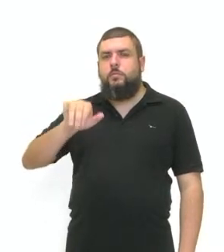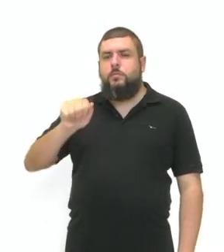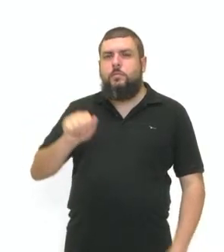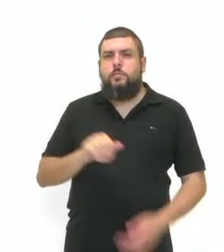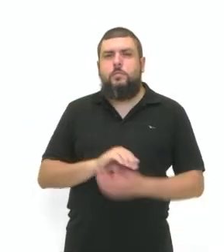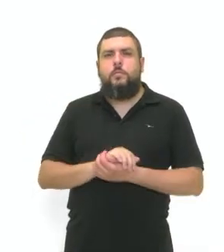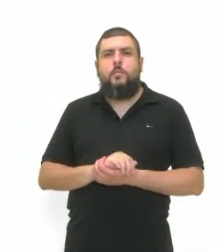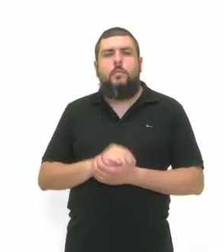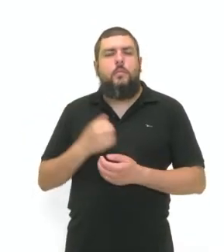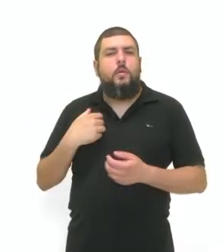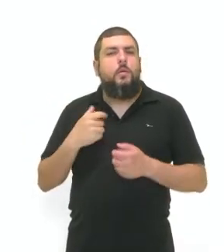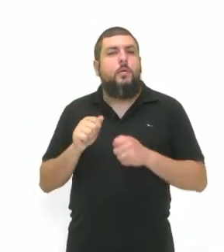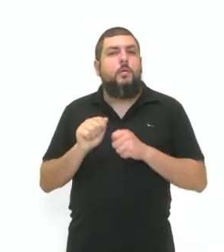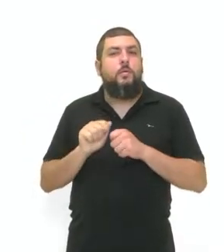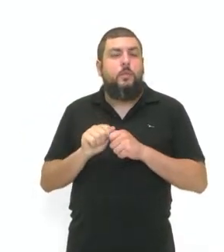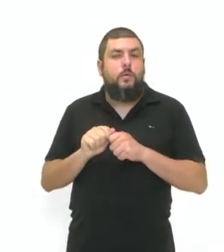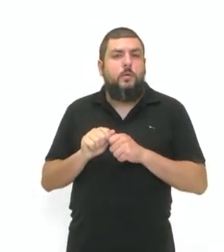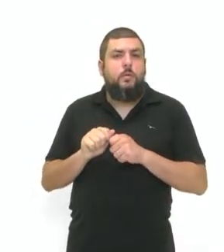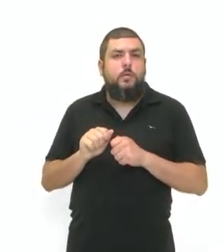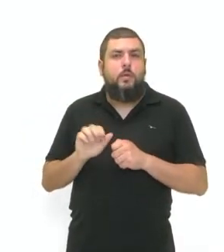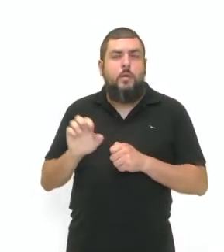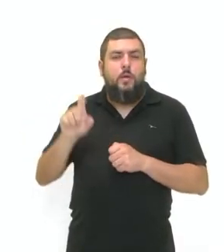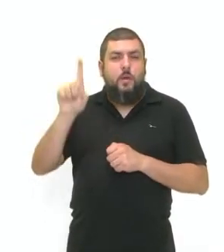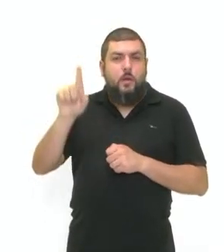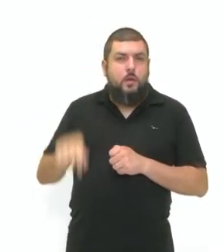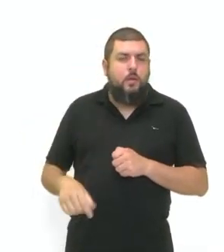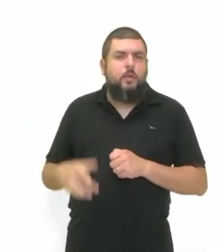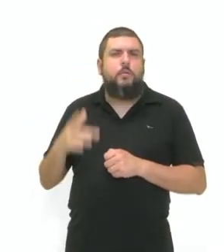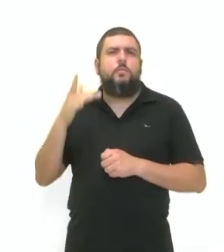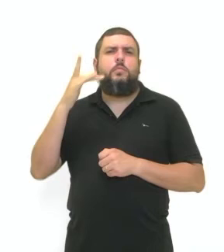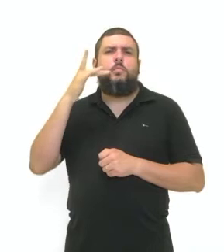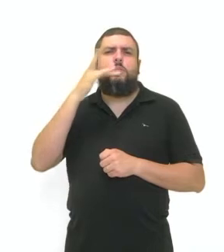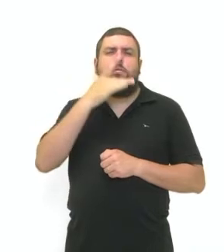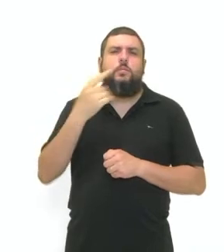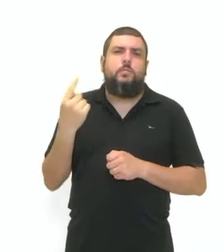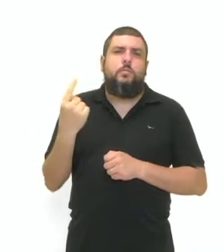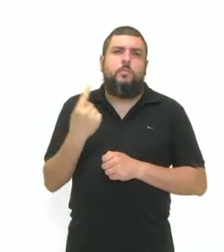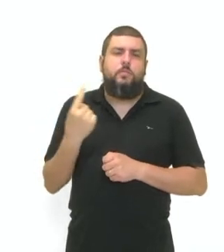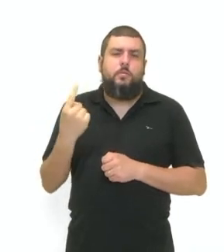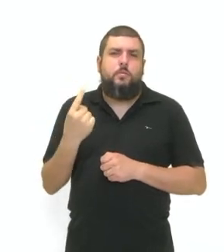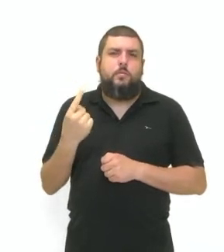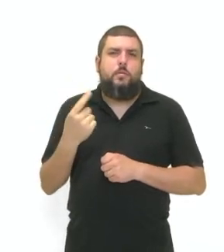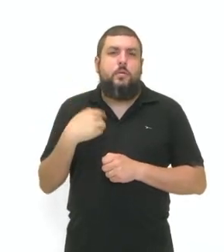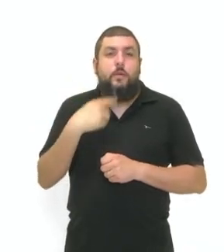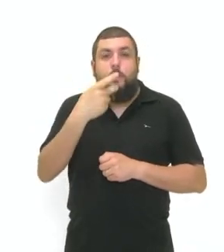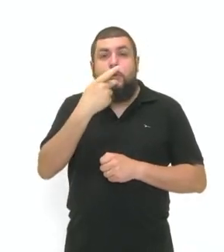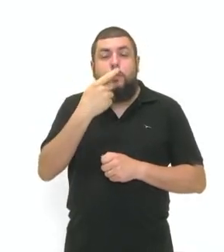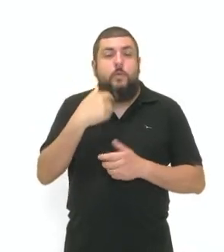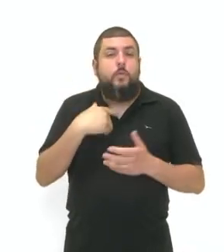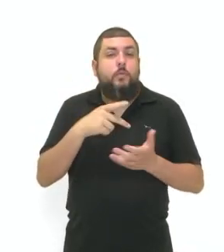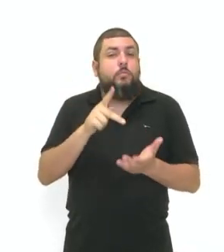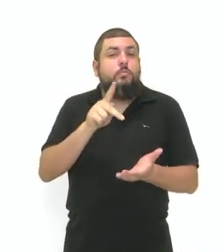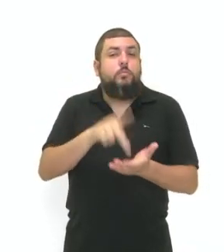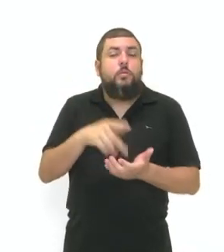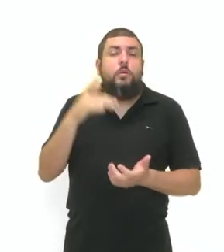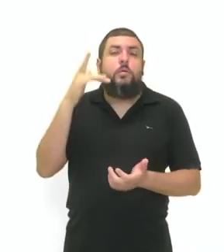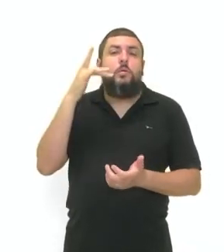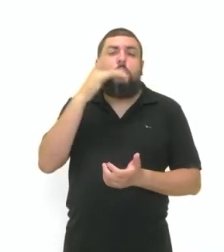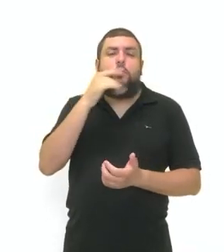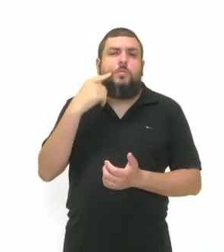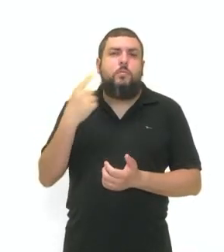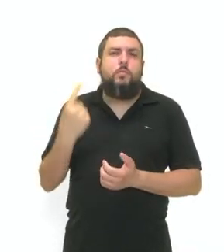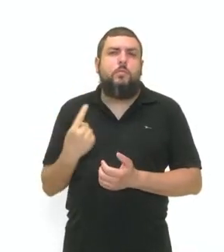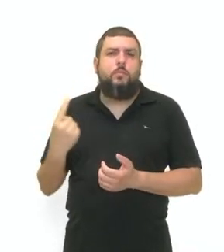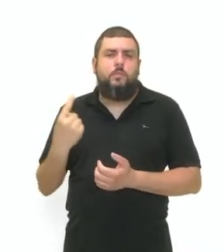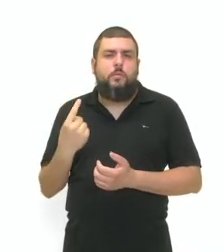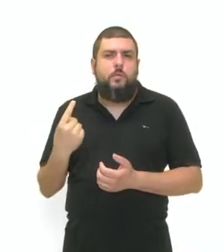intimidade, o que ele faz? Ele acha delicioso estar sozinho. Ele diz, ó, que delícia estar sozinho. E conclui como?